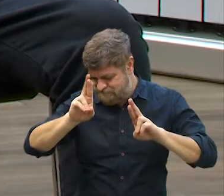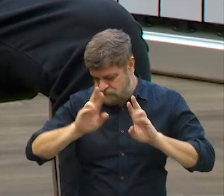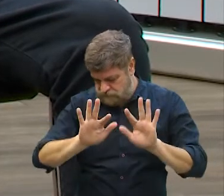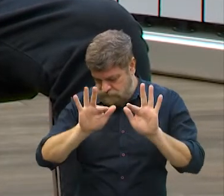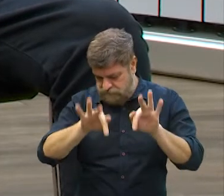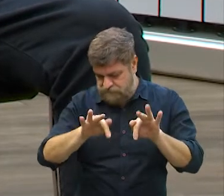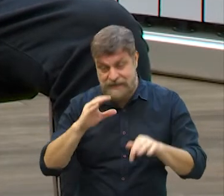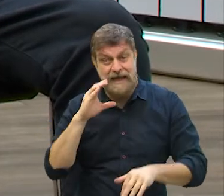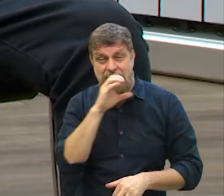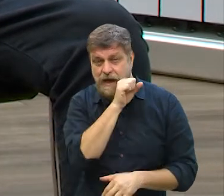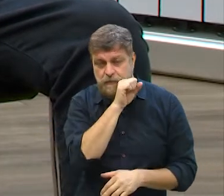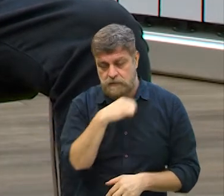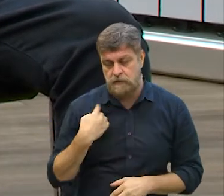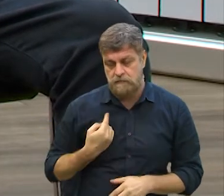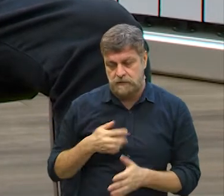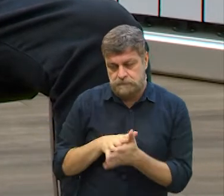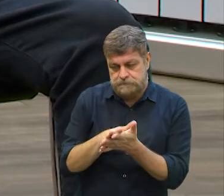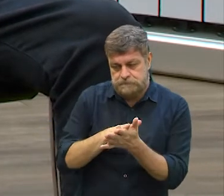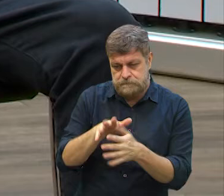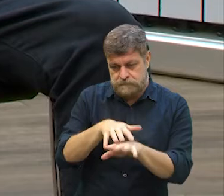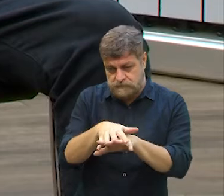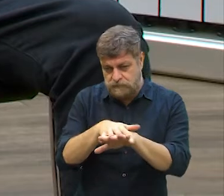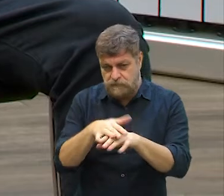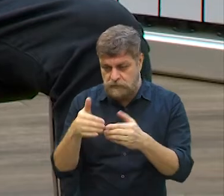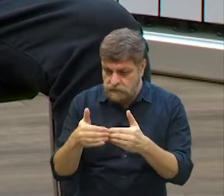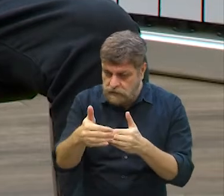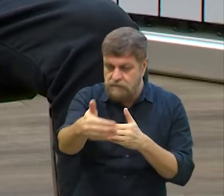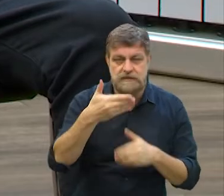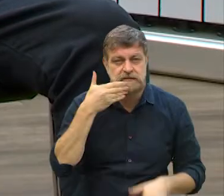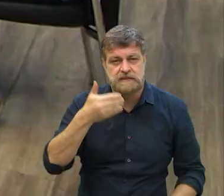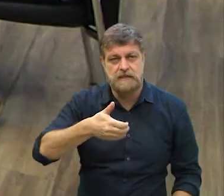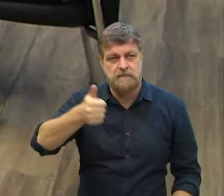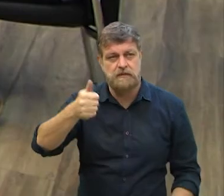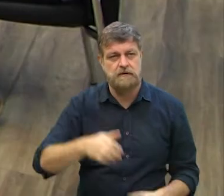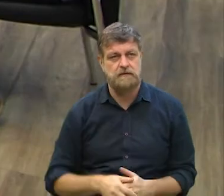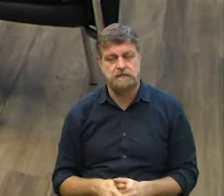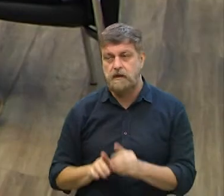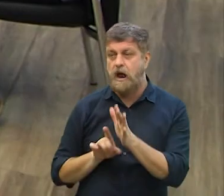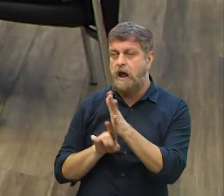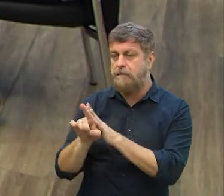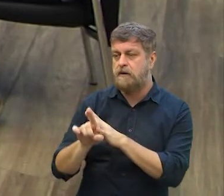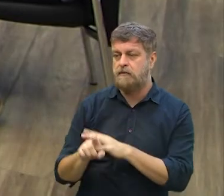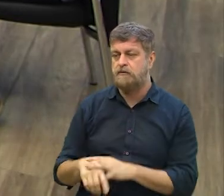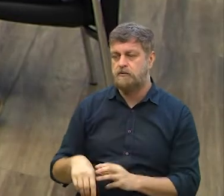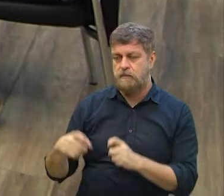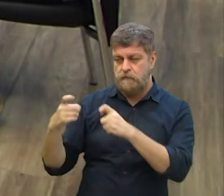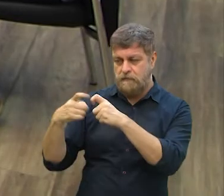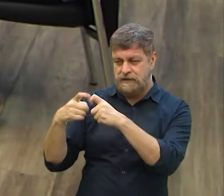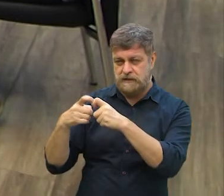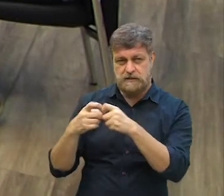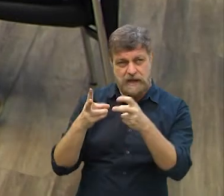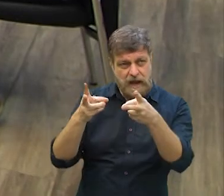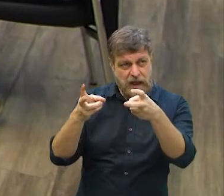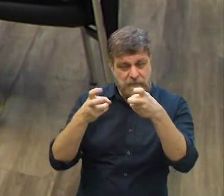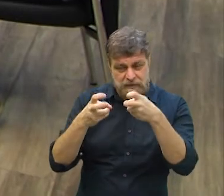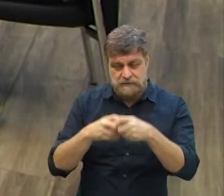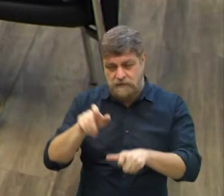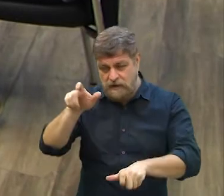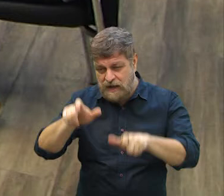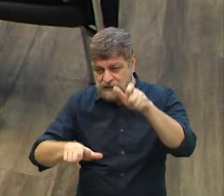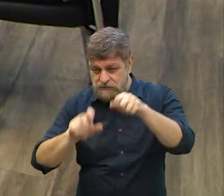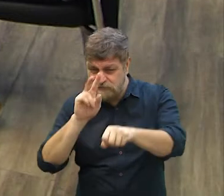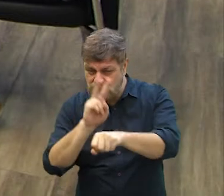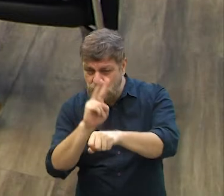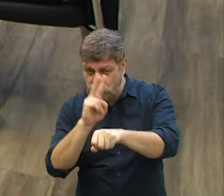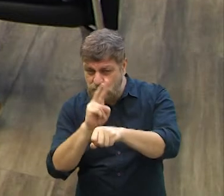logo. Sim. Mas a higienização e tudo vai ser bem melhor. Alexandre, você já percebeu um cuidado